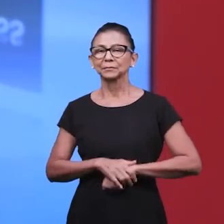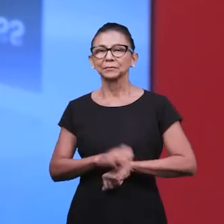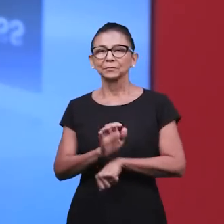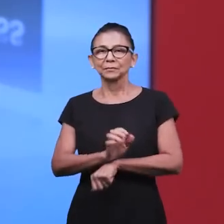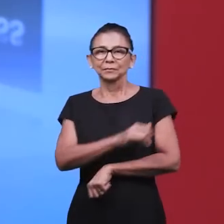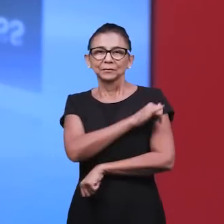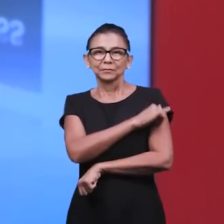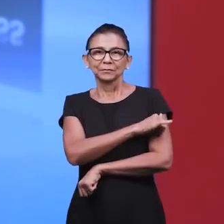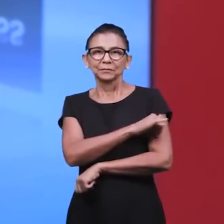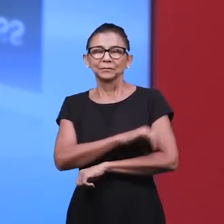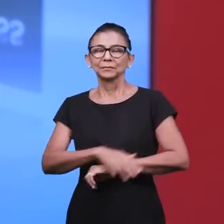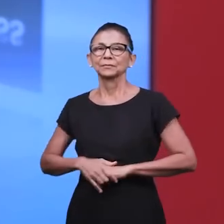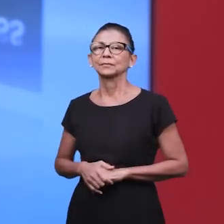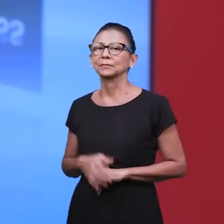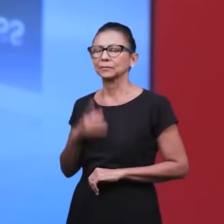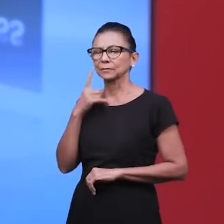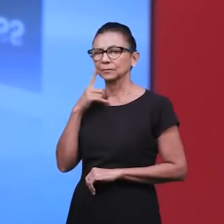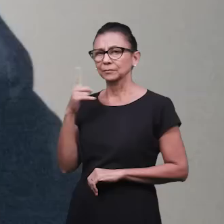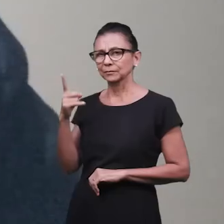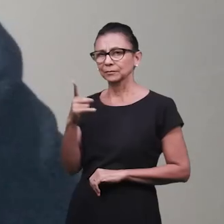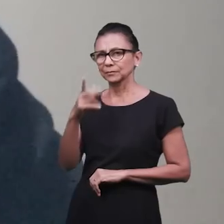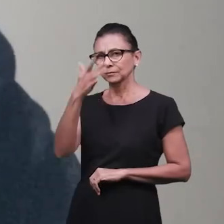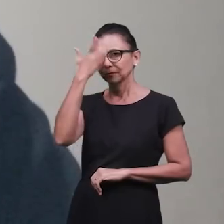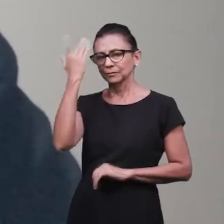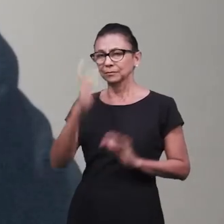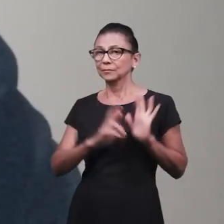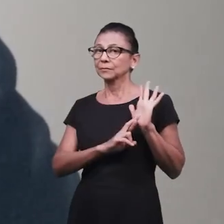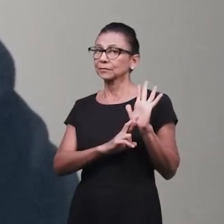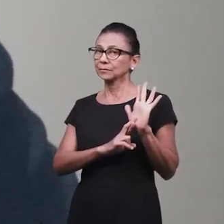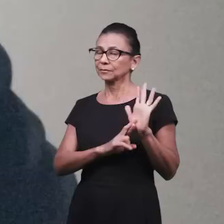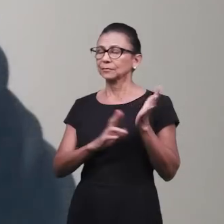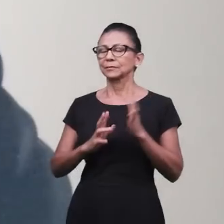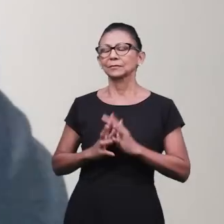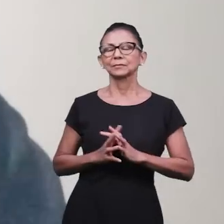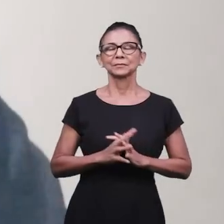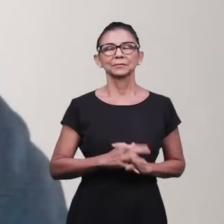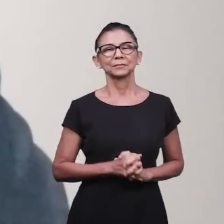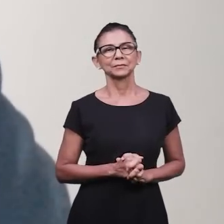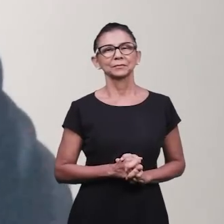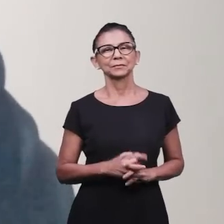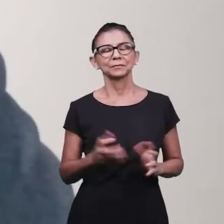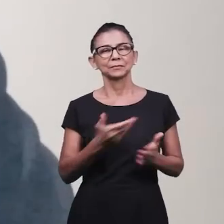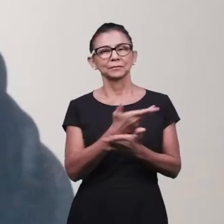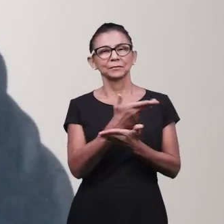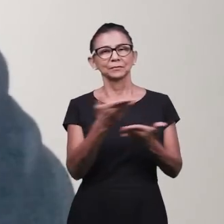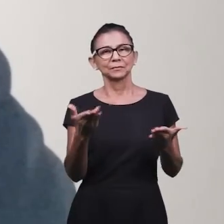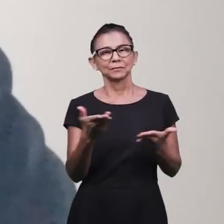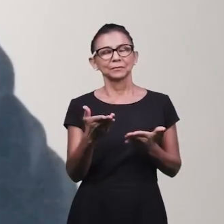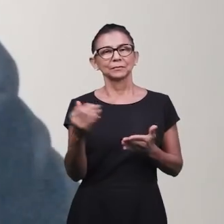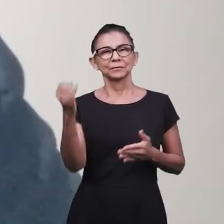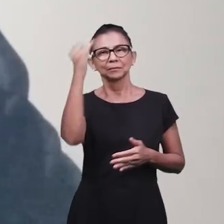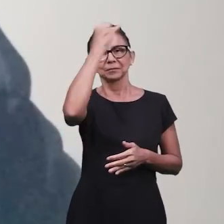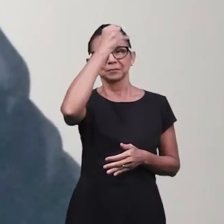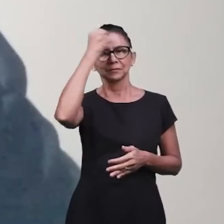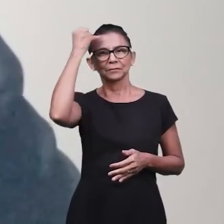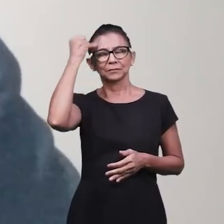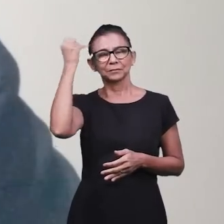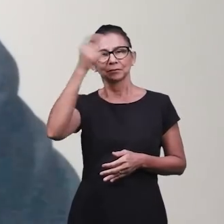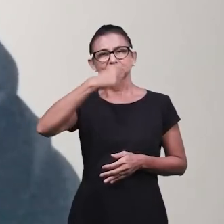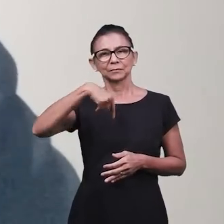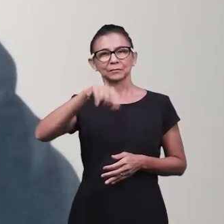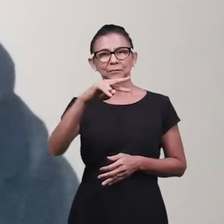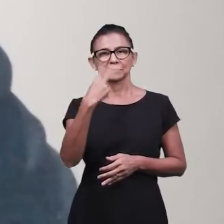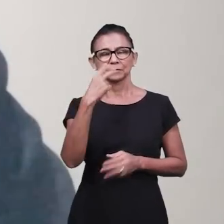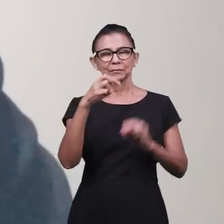correspondente Rudney Freitas. Rudney, é com você. Saudamos o nosso amado irmão Jorge Pessoa e a todos que assistem o Maranhão News